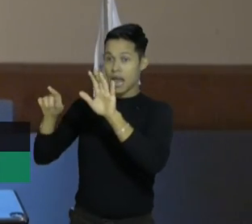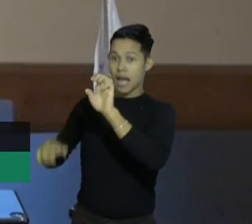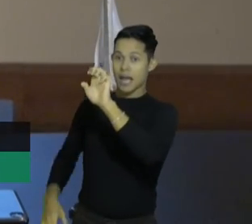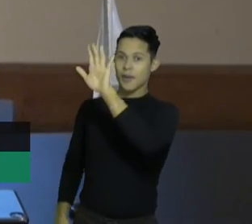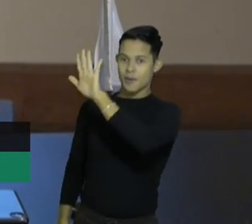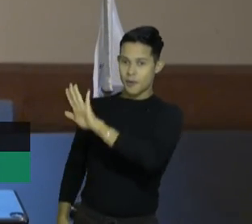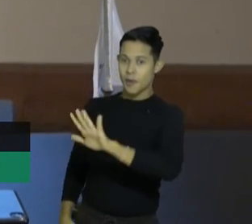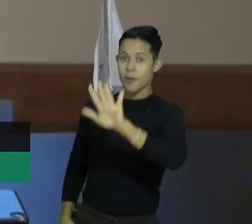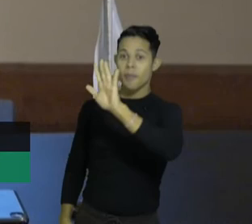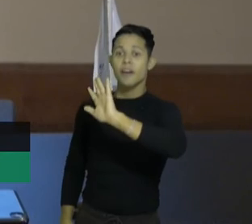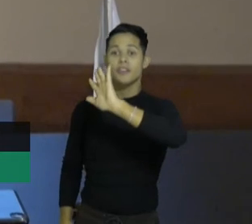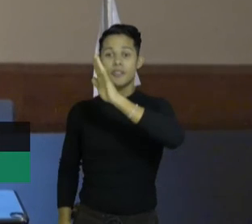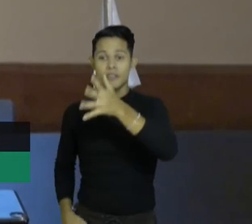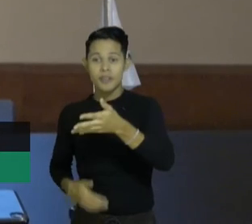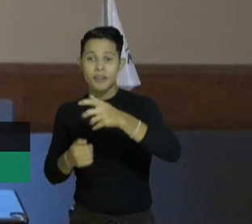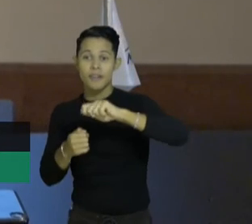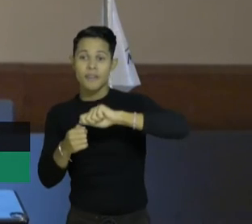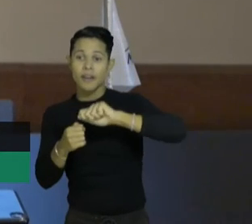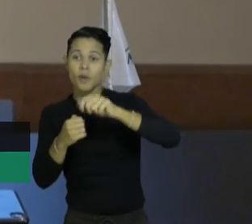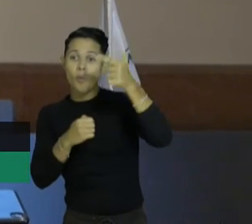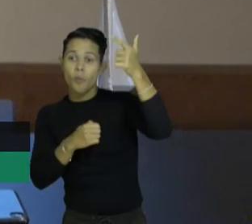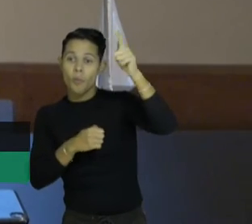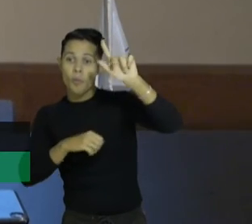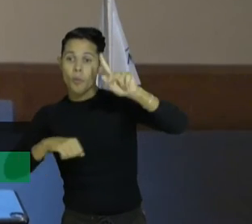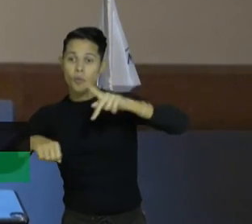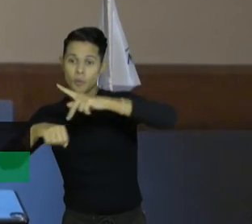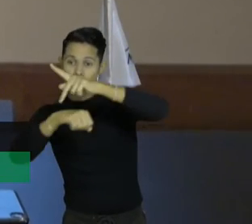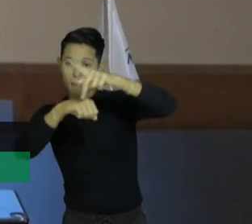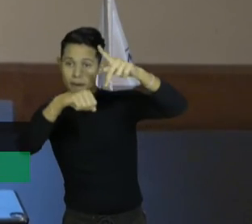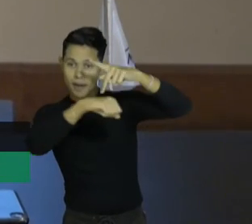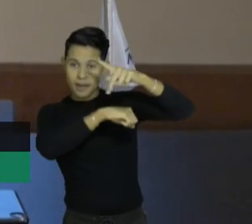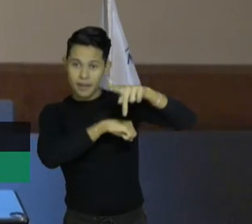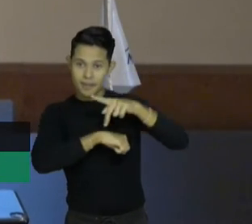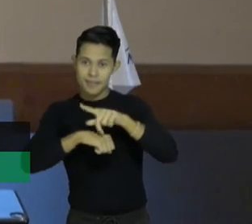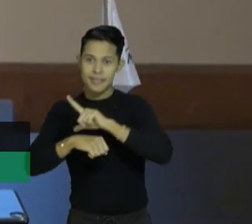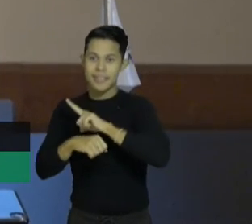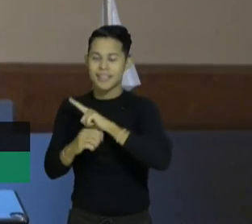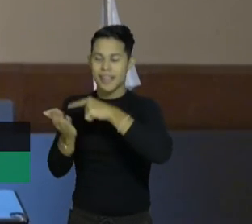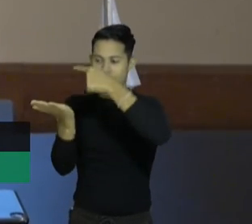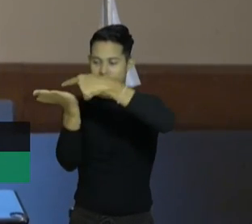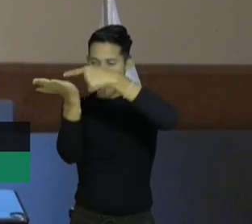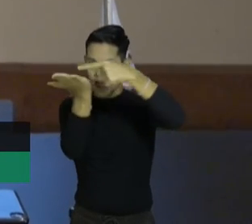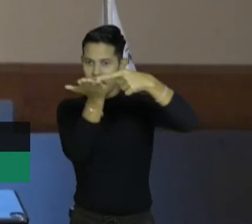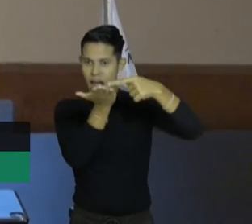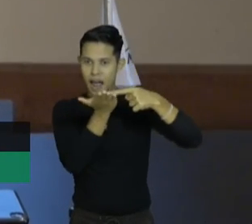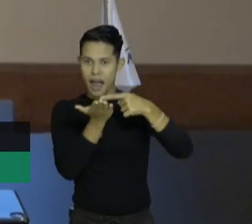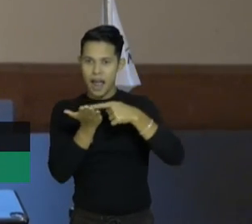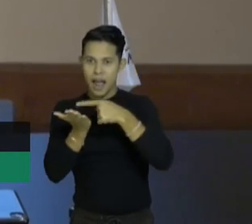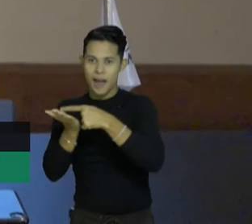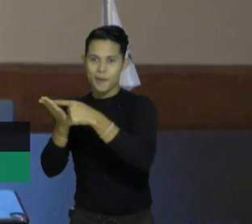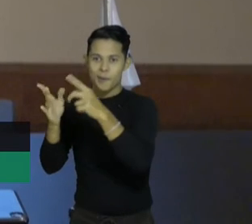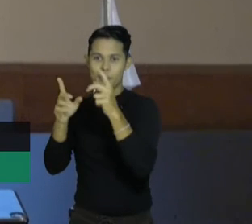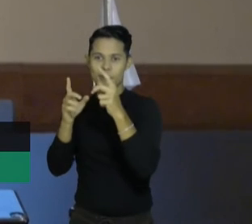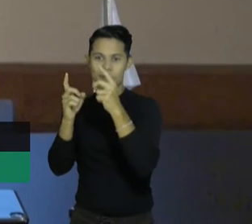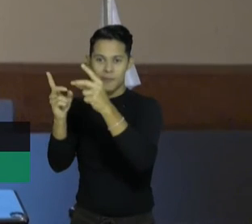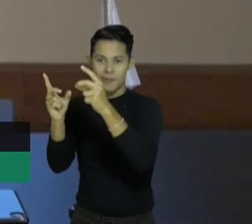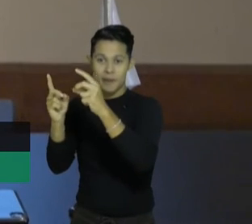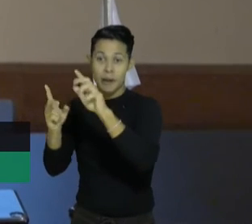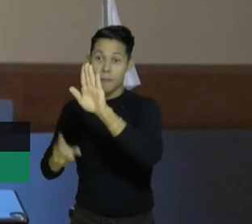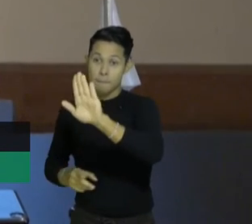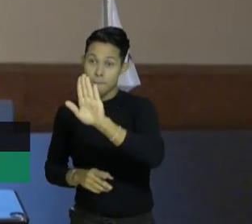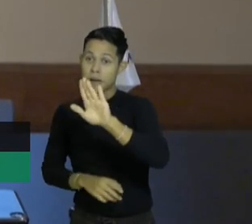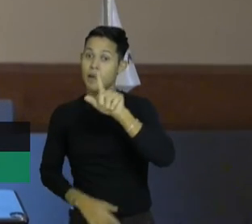outras digamos assim Nações que eles têm acordos comerciais eh mas é importante também